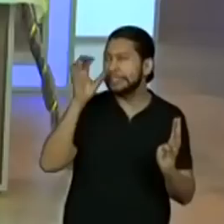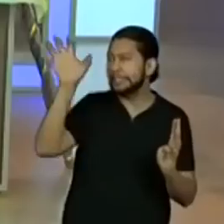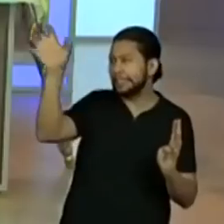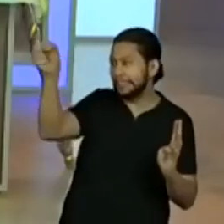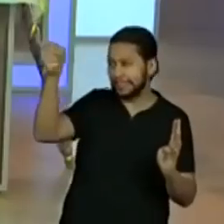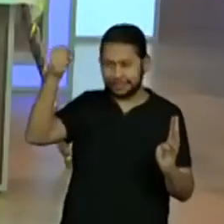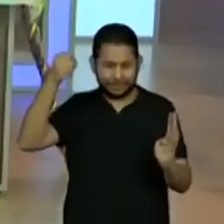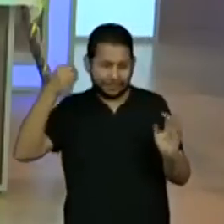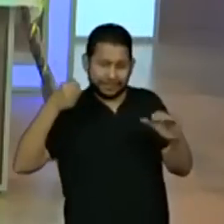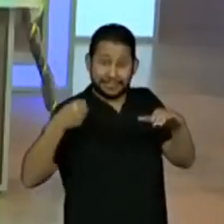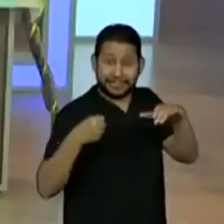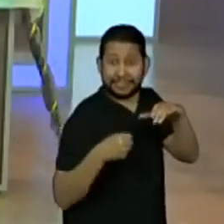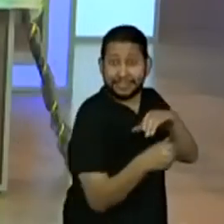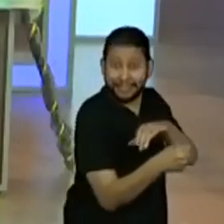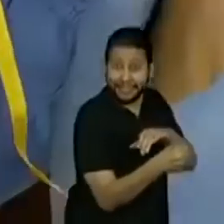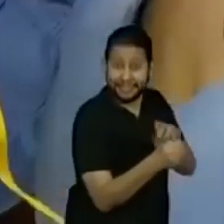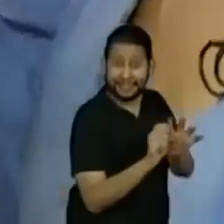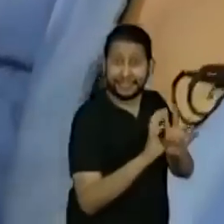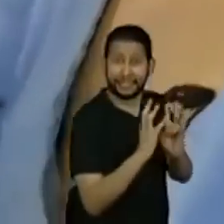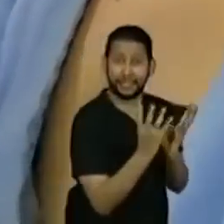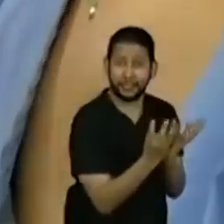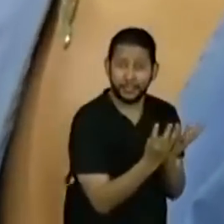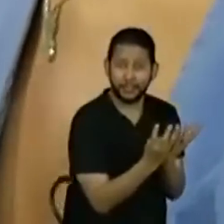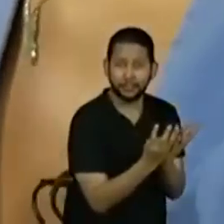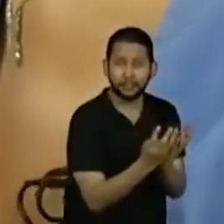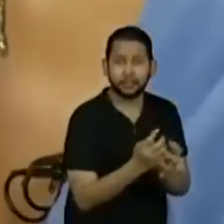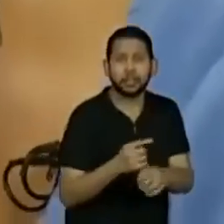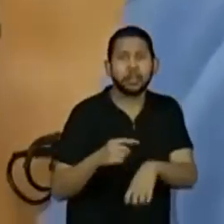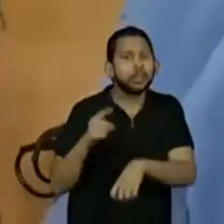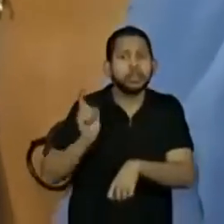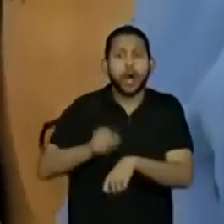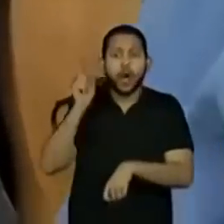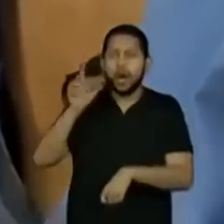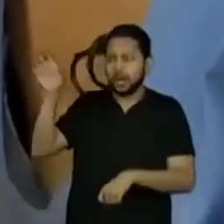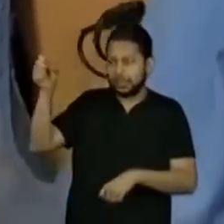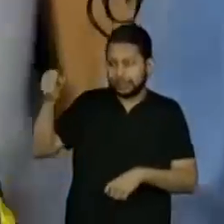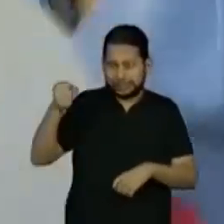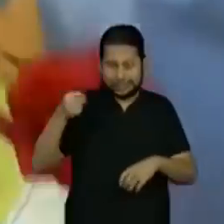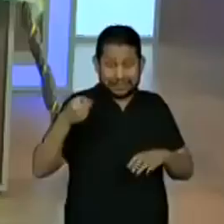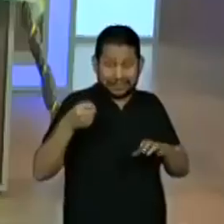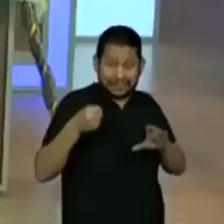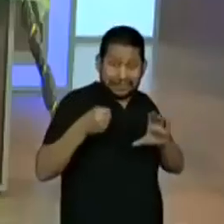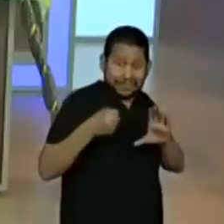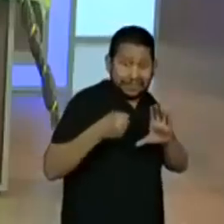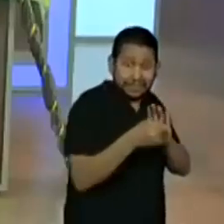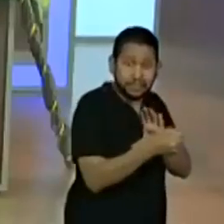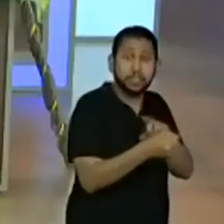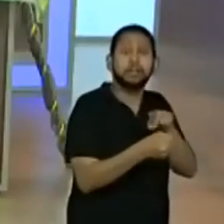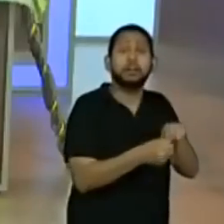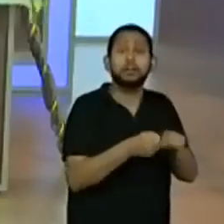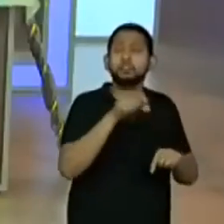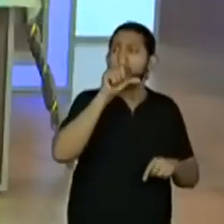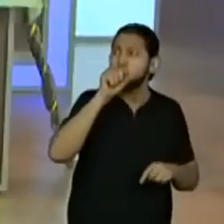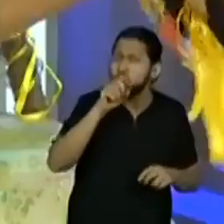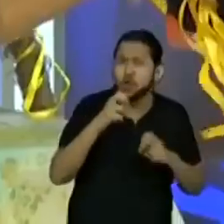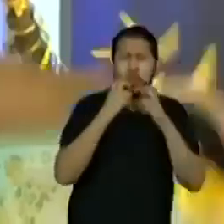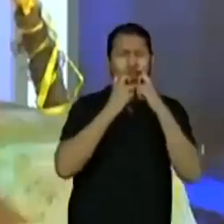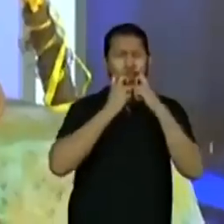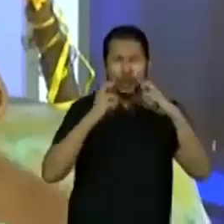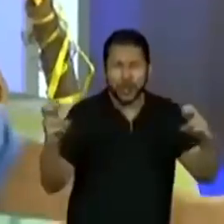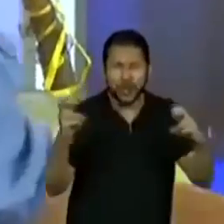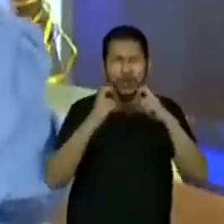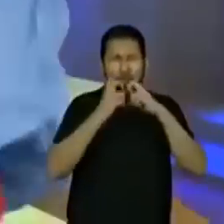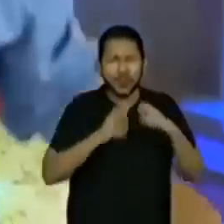gaiola de ouro. Quando ele colocou o pássaro na gaiola de ouro, o pássaro começou,